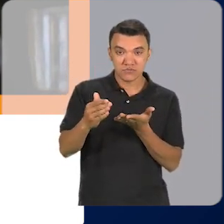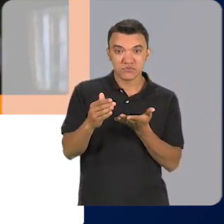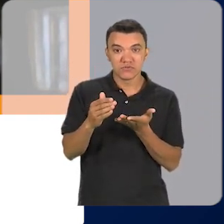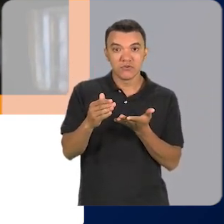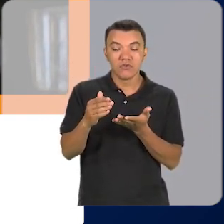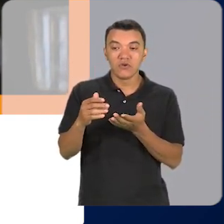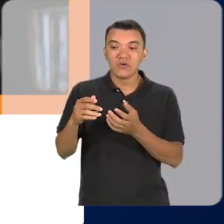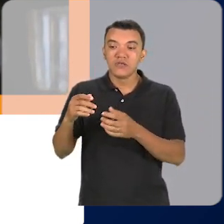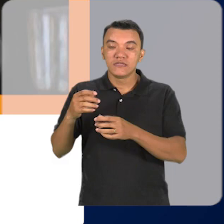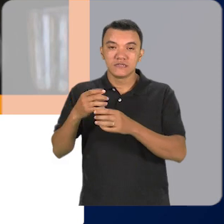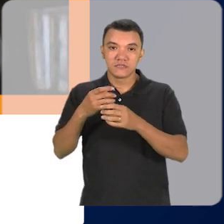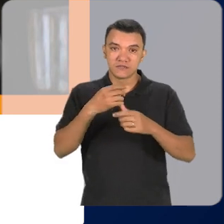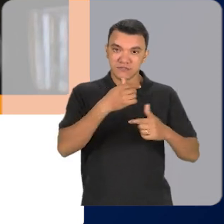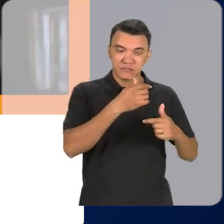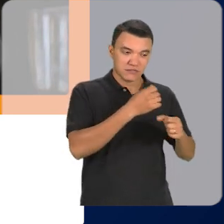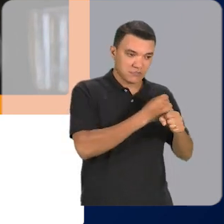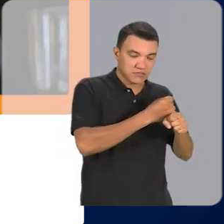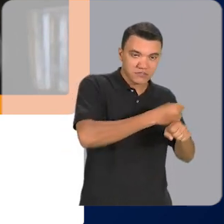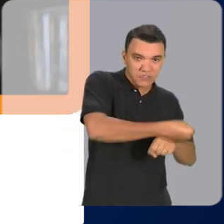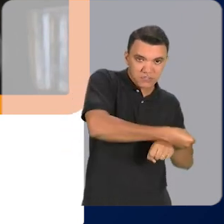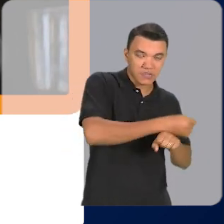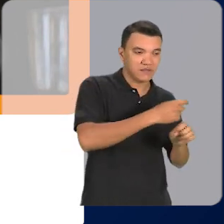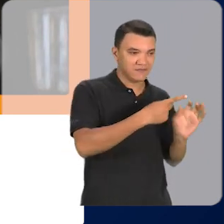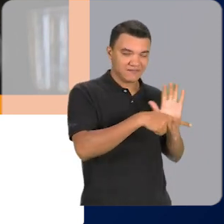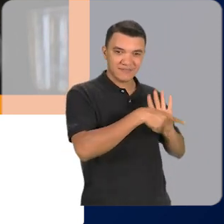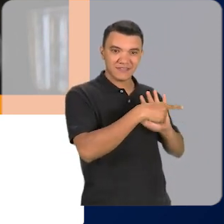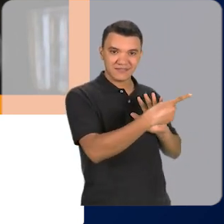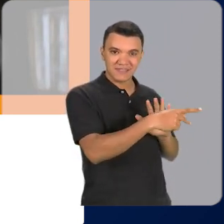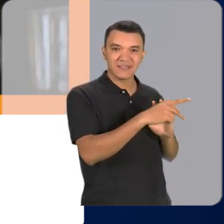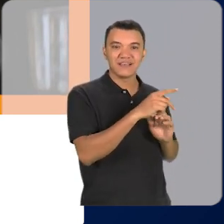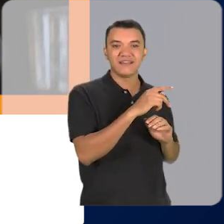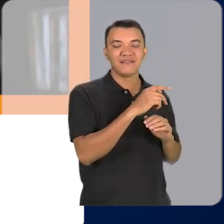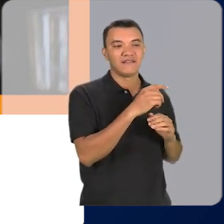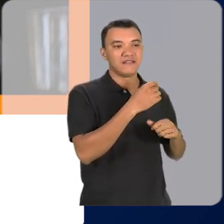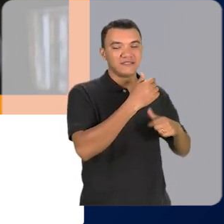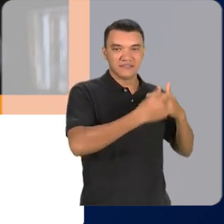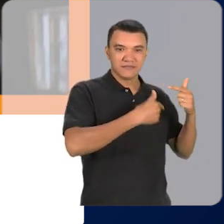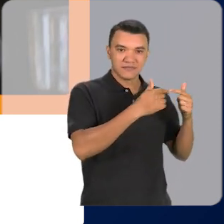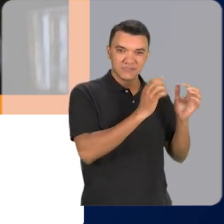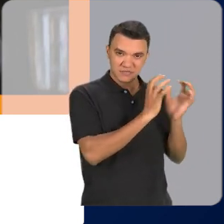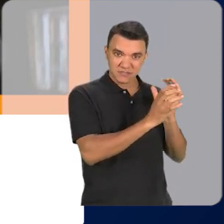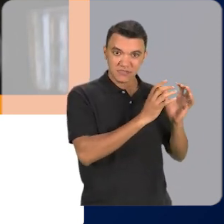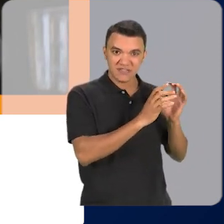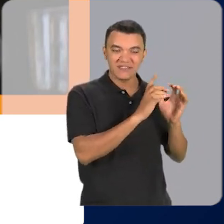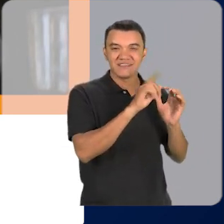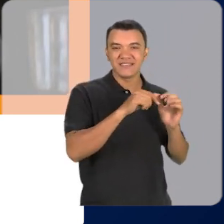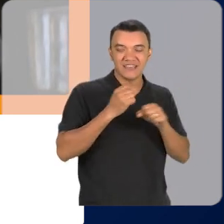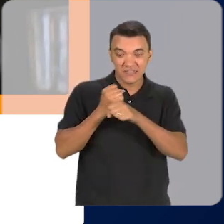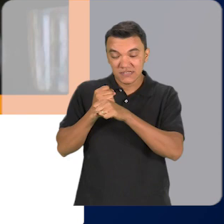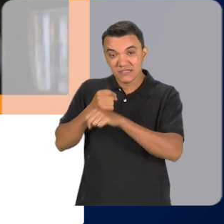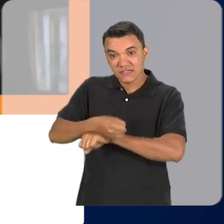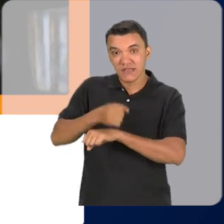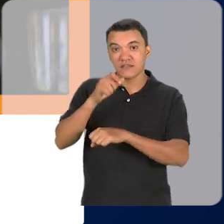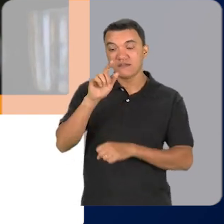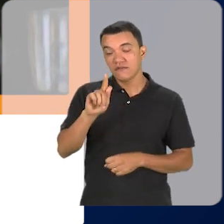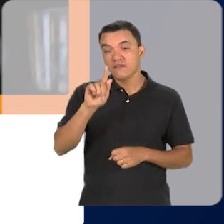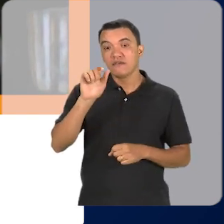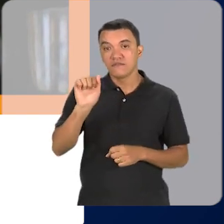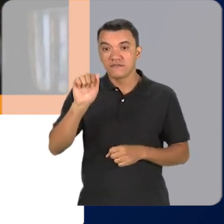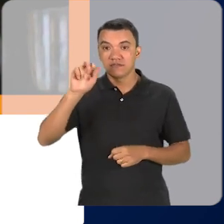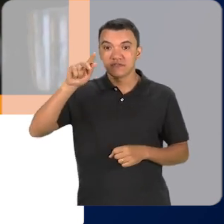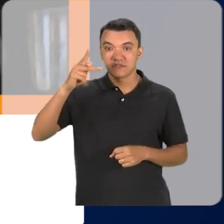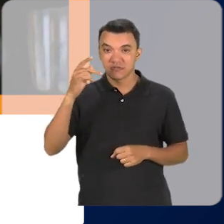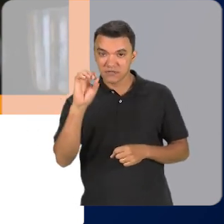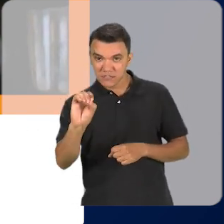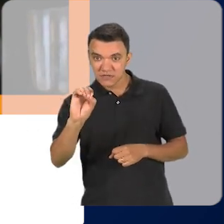escravos urbanos, desses escravos que nós vamos chamar de ganho, né, que são também denominados de ganhadores,